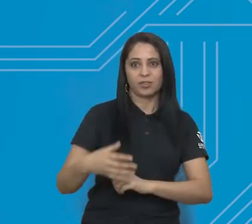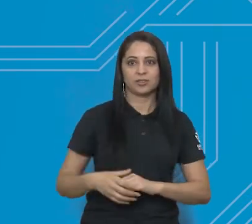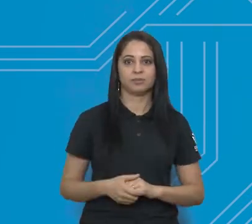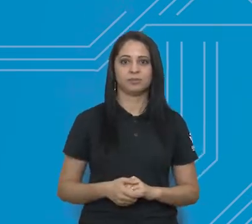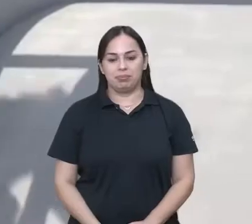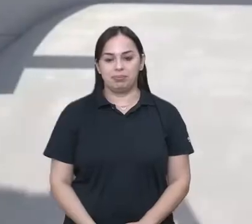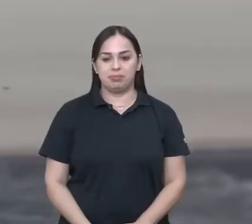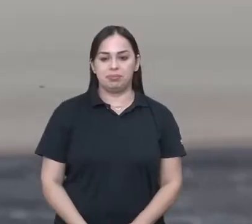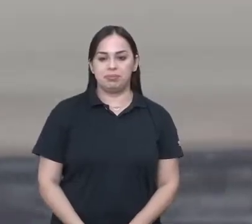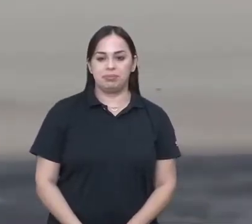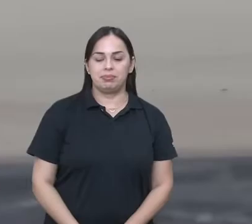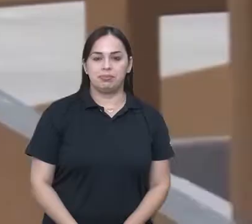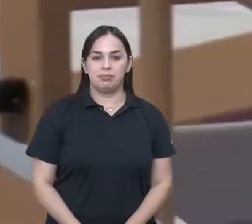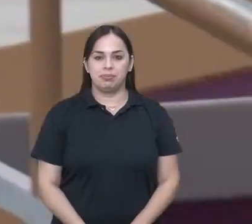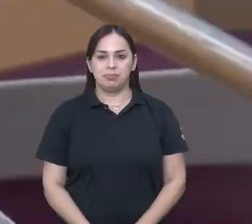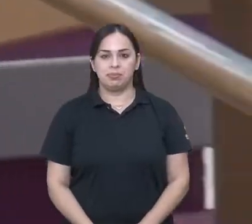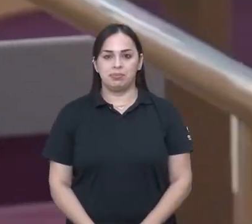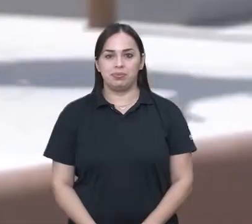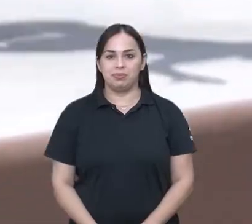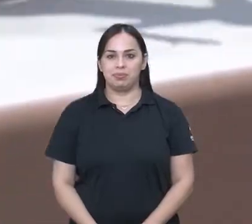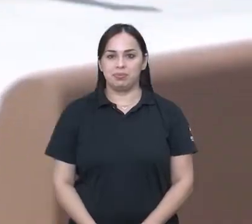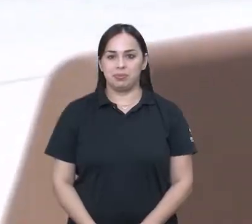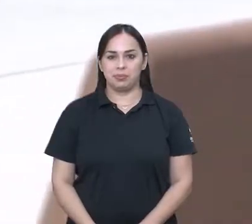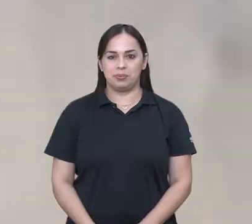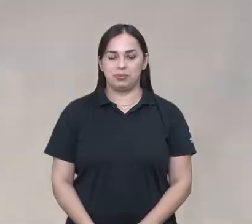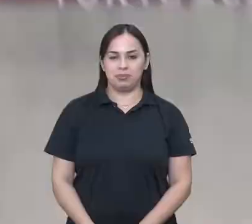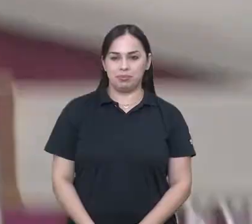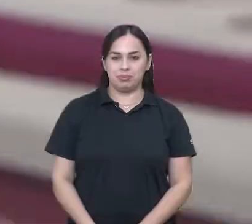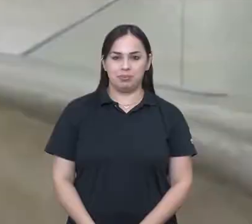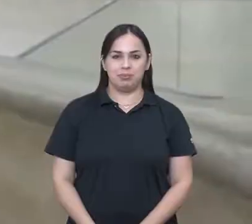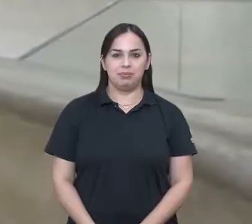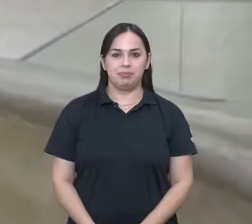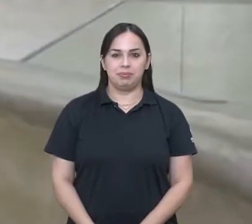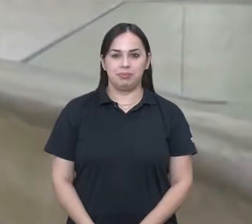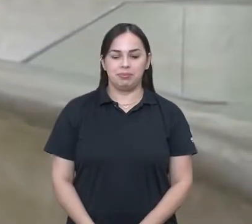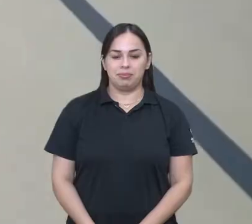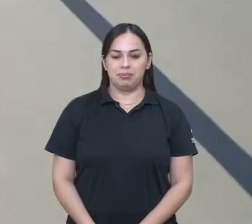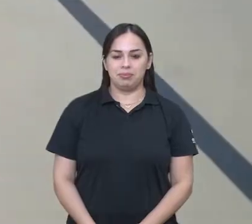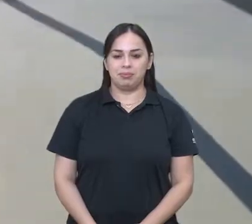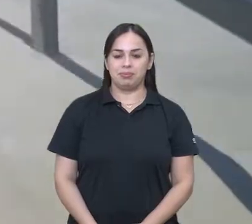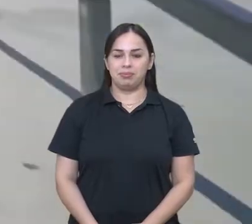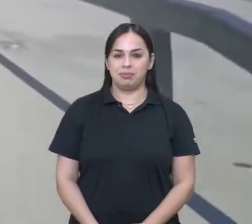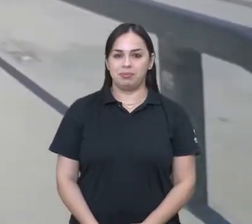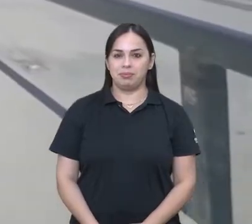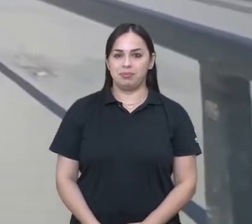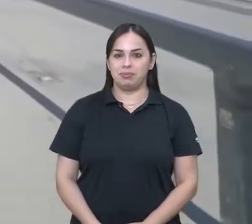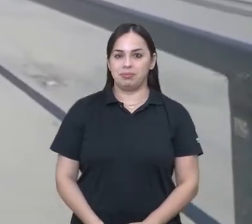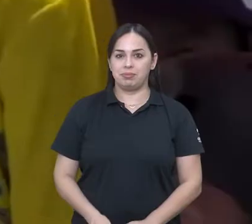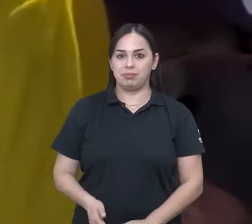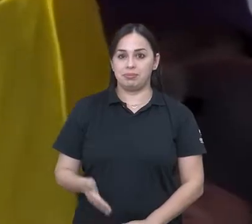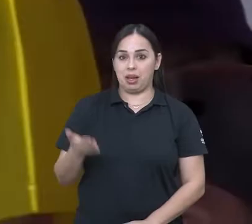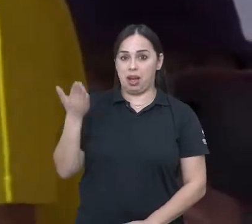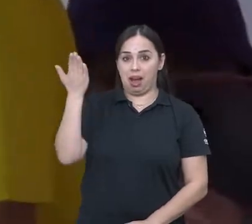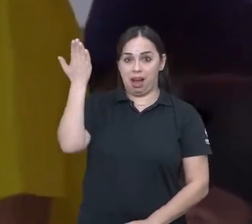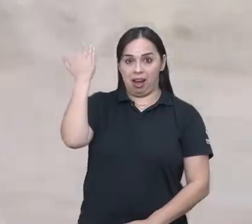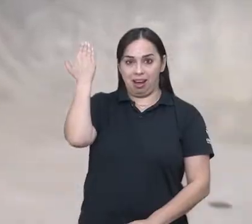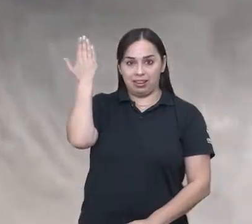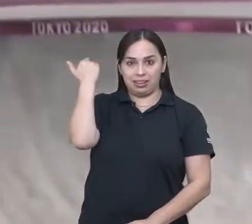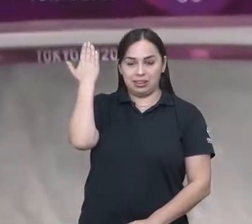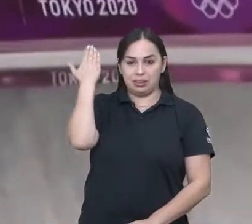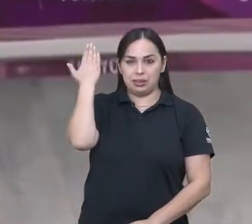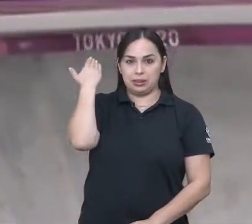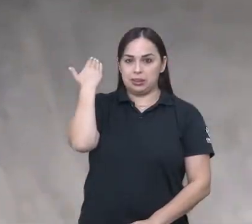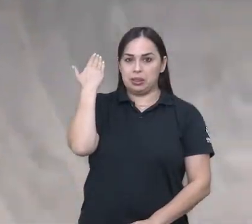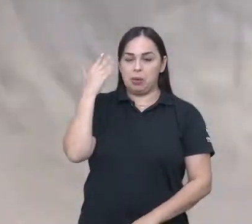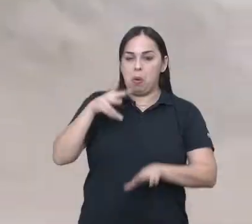Pamela Rosa. Antes de ser reconhecido como um esporte